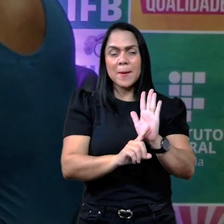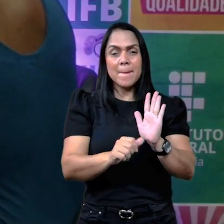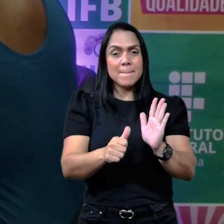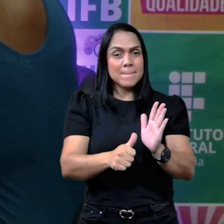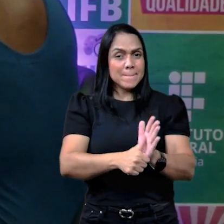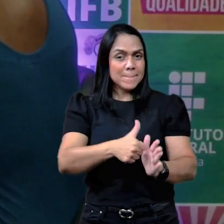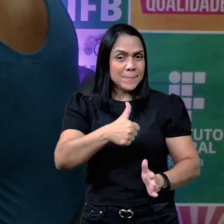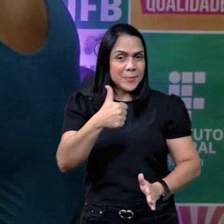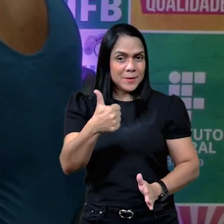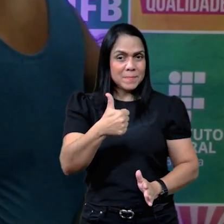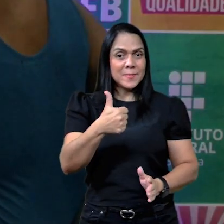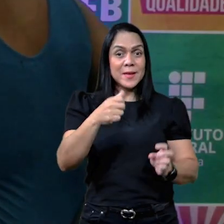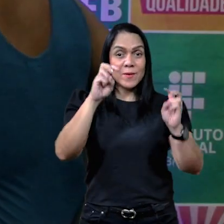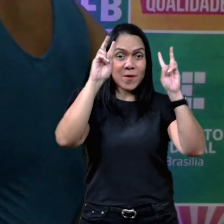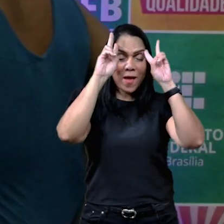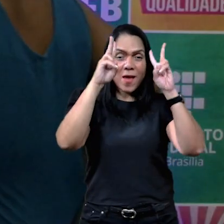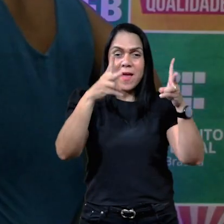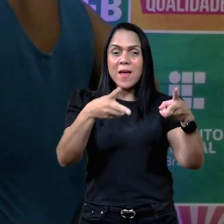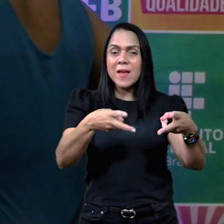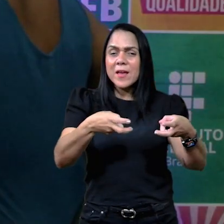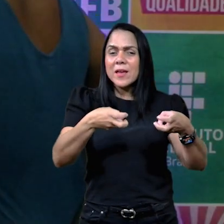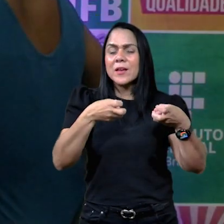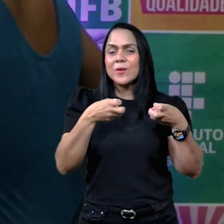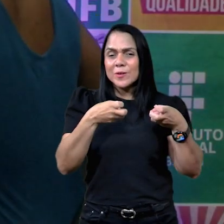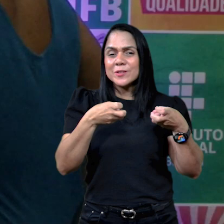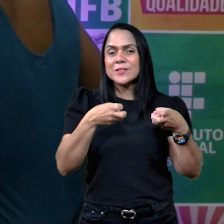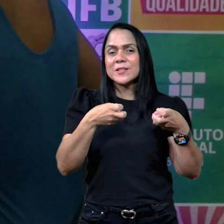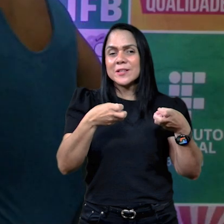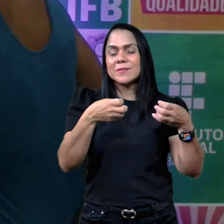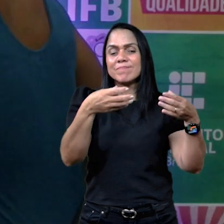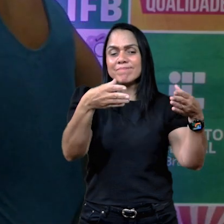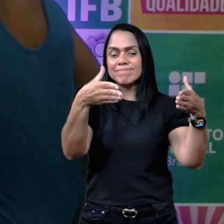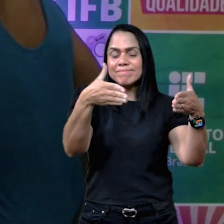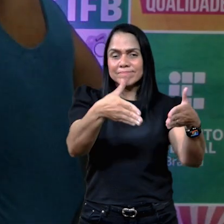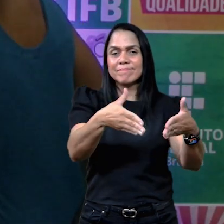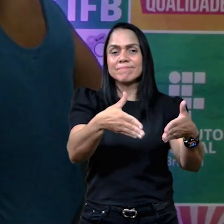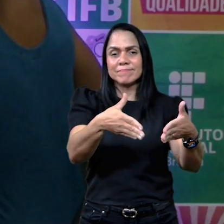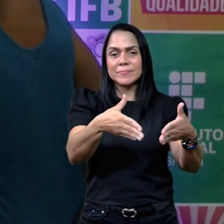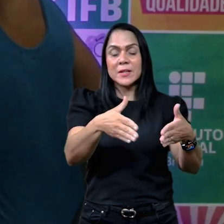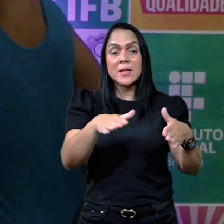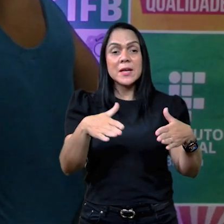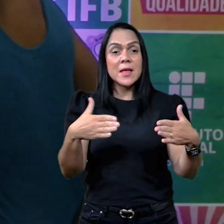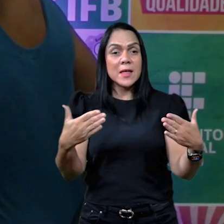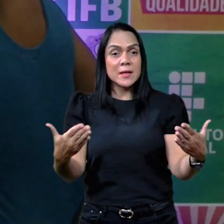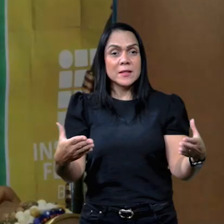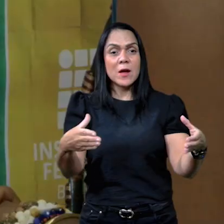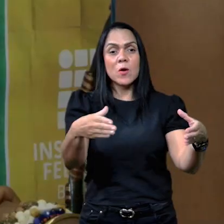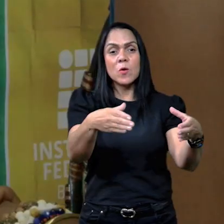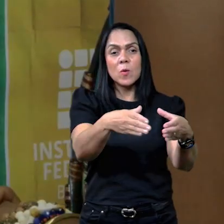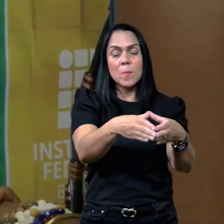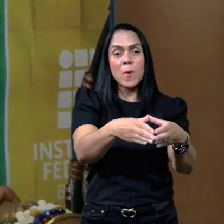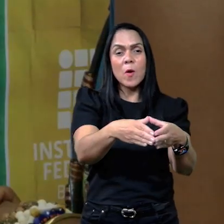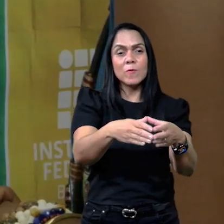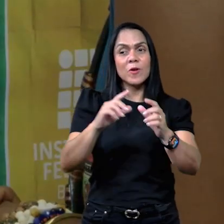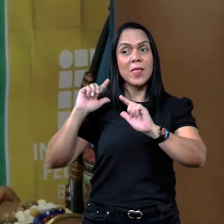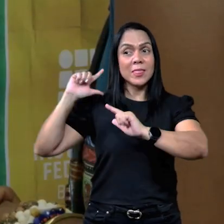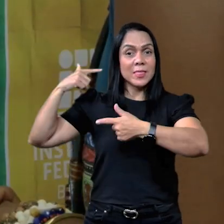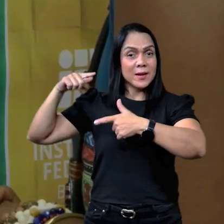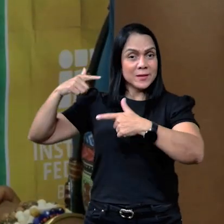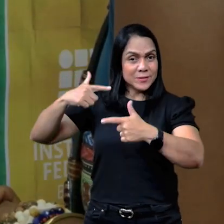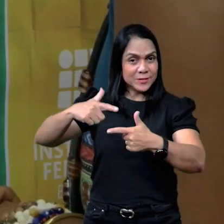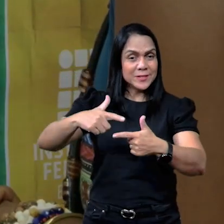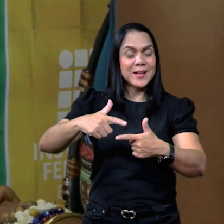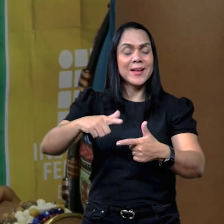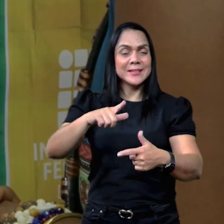garantidos, primeiro é o reconhecimento, né, de sua especificidade. Então, os povos e comunidades tradicionais, eles